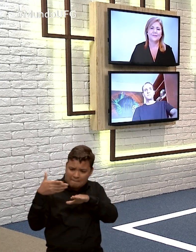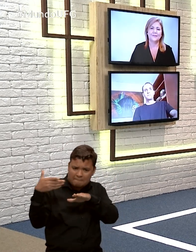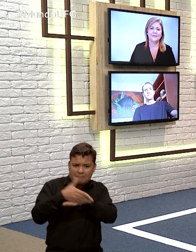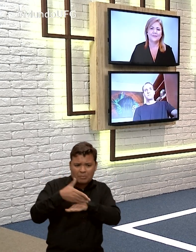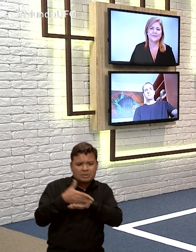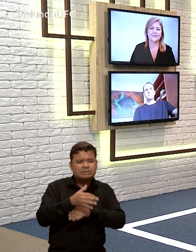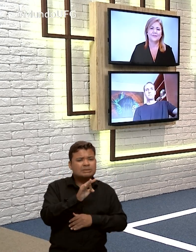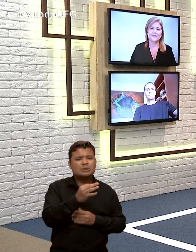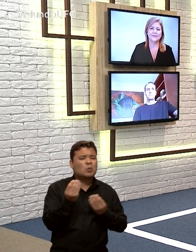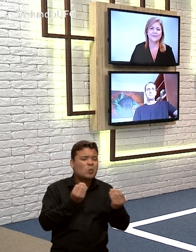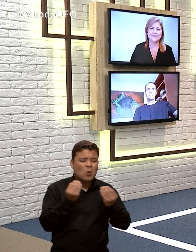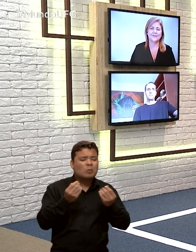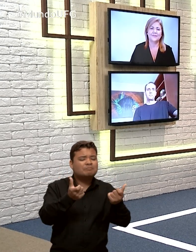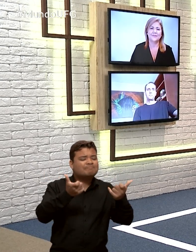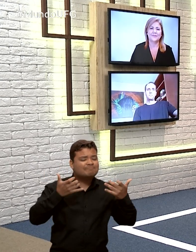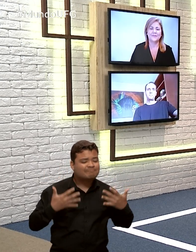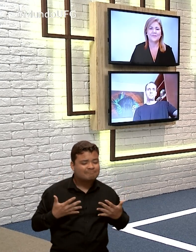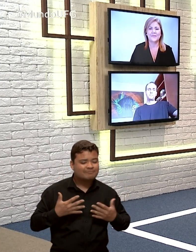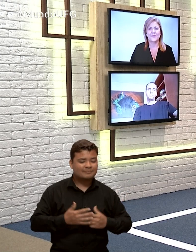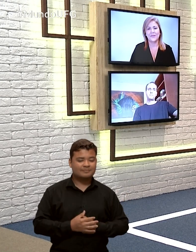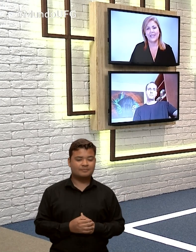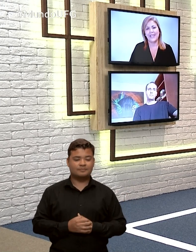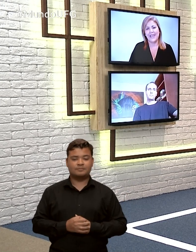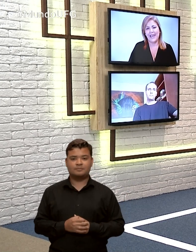gente como que funciona.